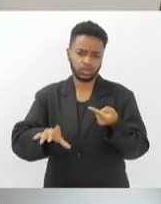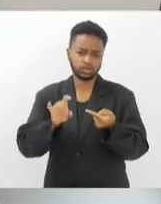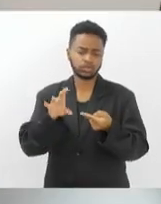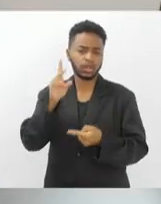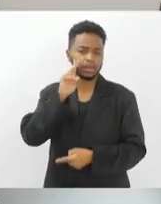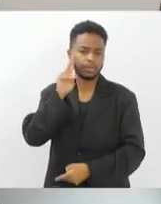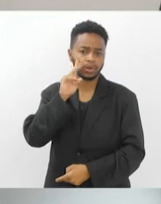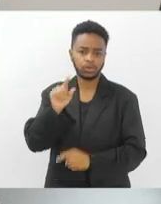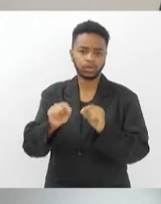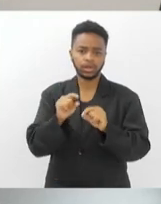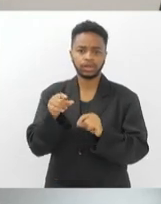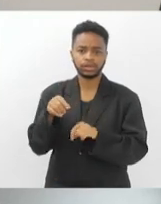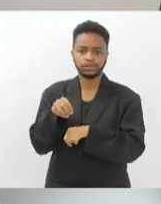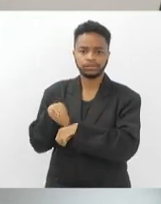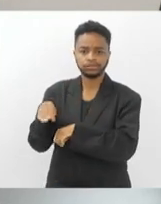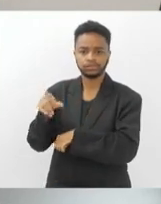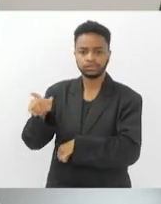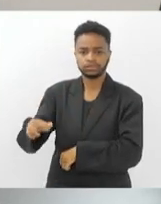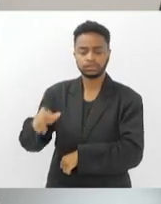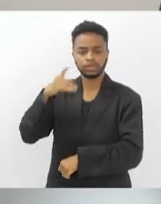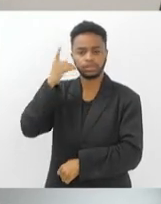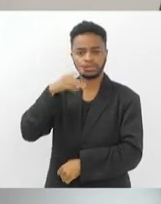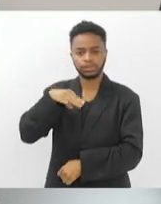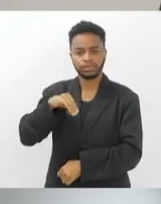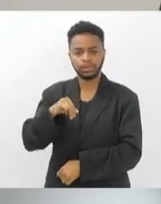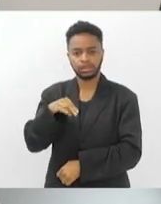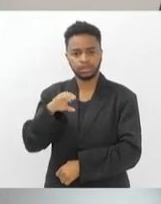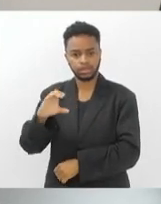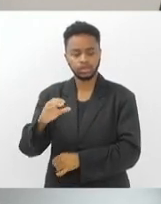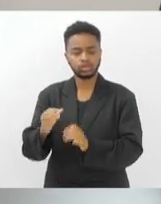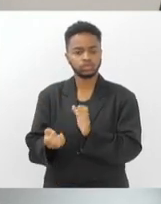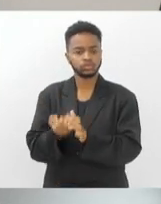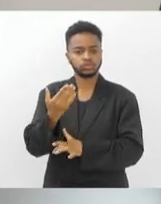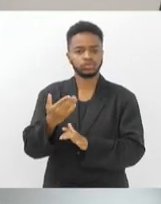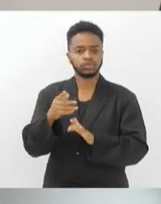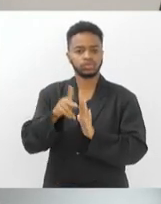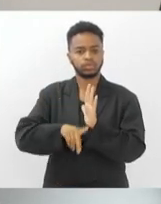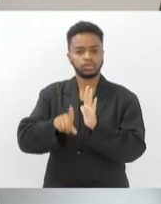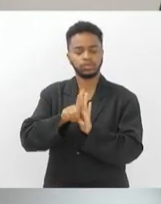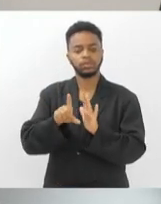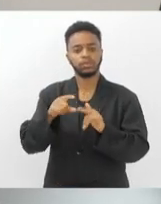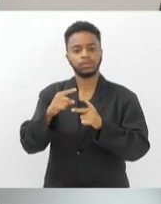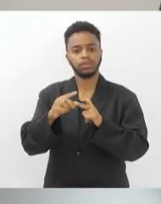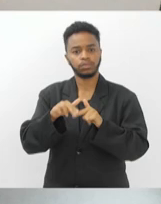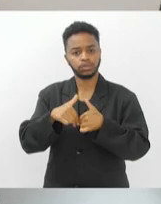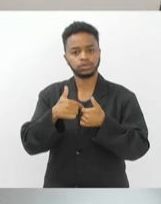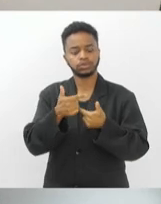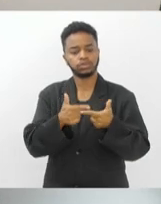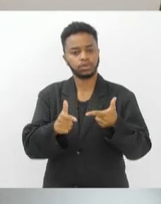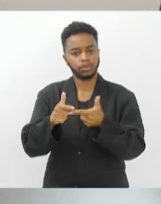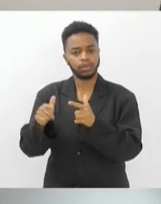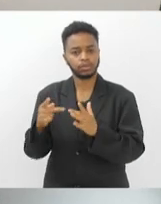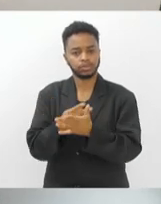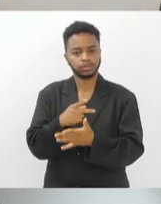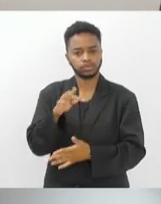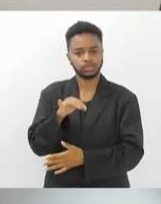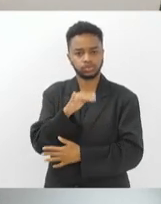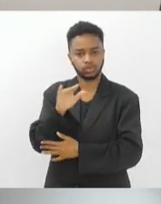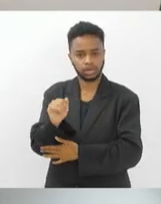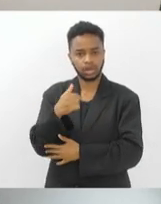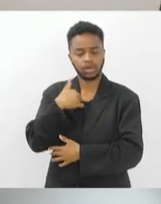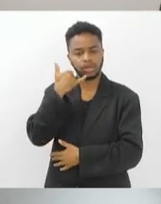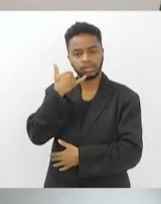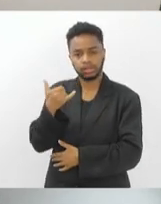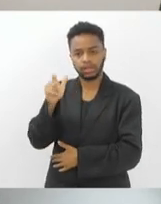rememorar aqui, talvez, ao deputado Mink. Esse projeto surgiu com uma polêmica ali na Tijuca. E eu, uma vez, liguei para o